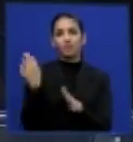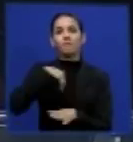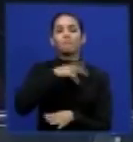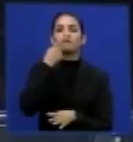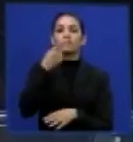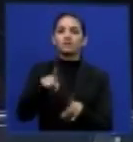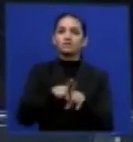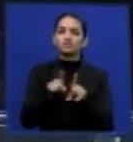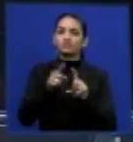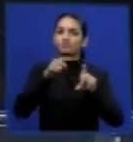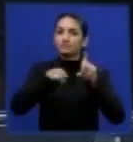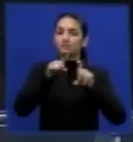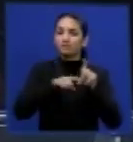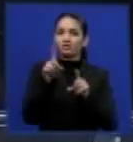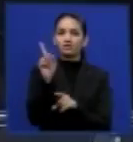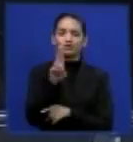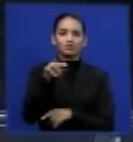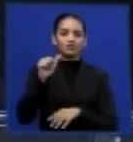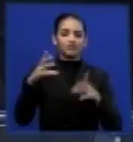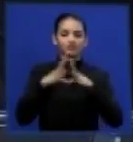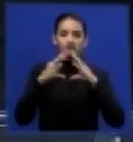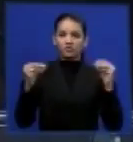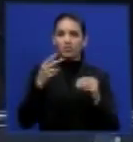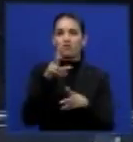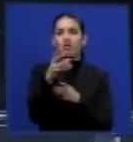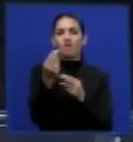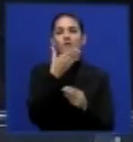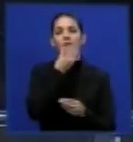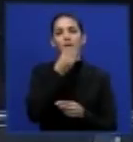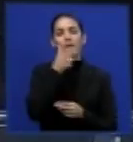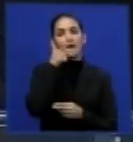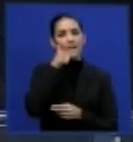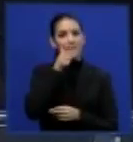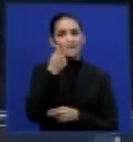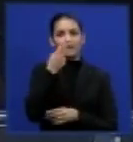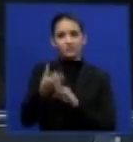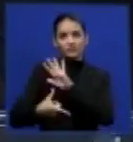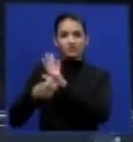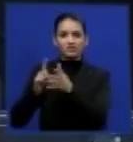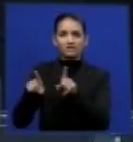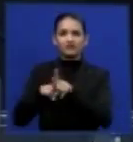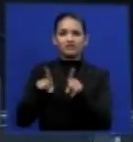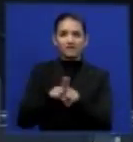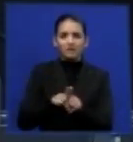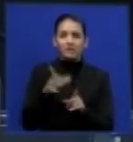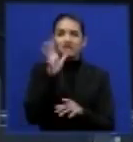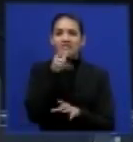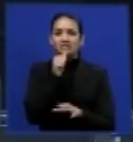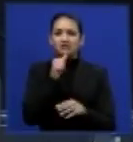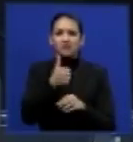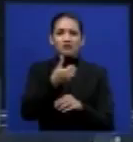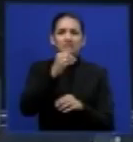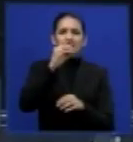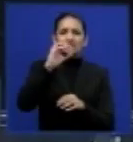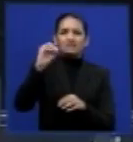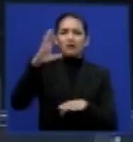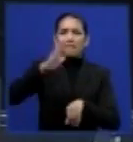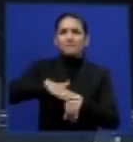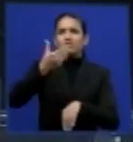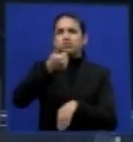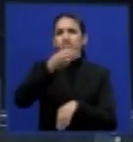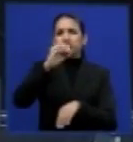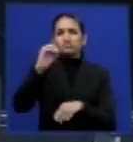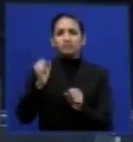pneus não são biodegradáveis né Como já disse a Dra Zilda demoram centenas de anos para se decomporem o que eles conferem um maior